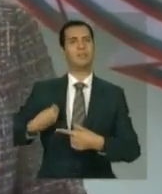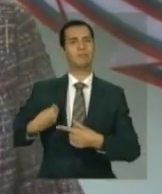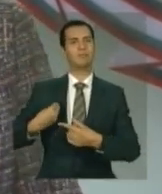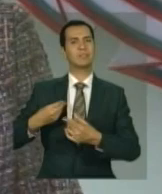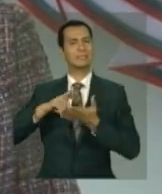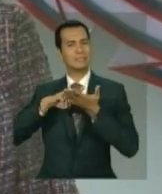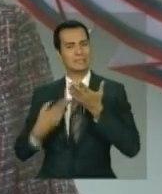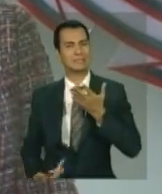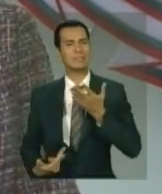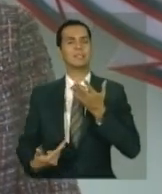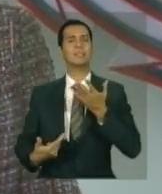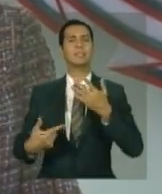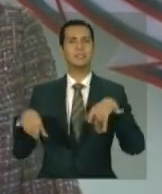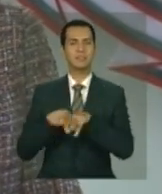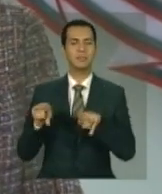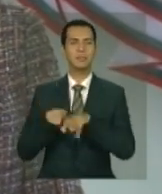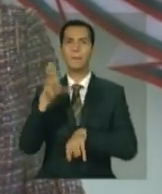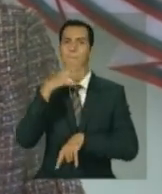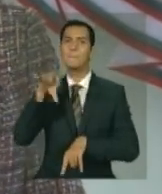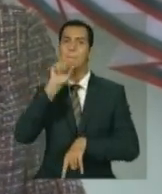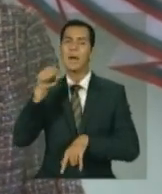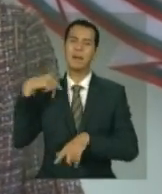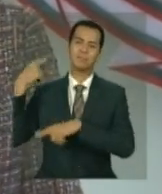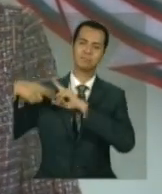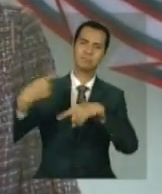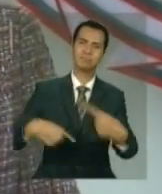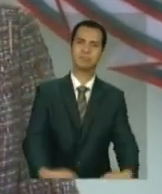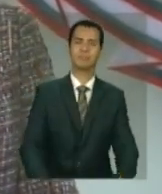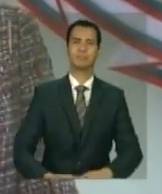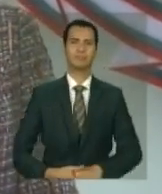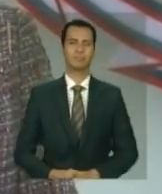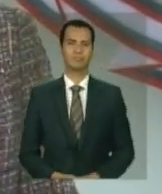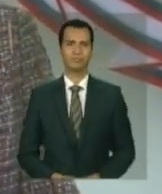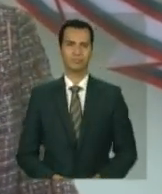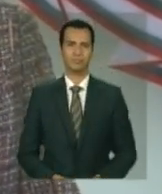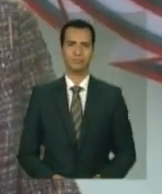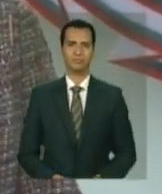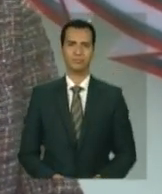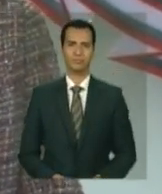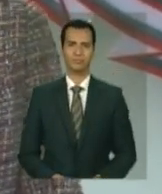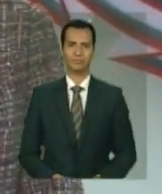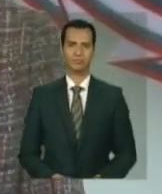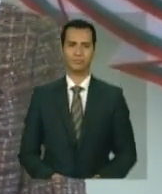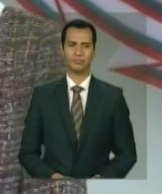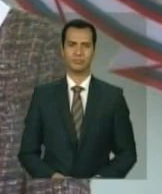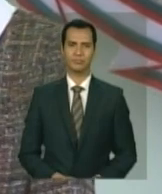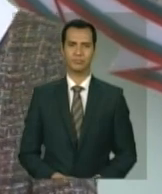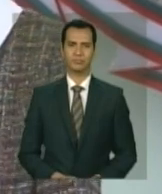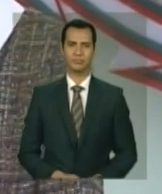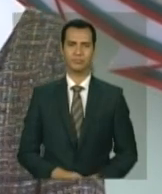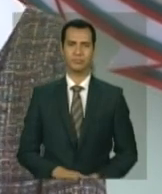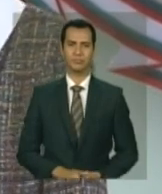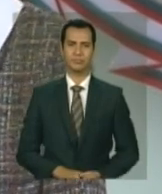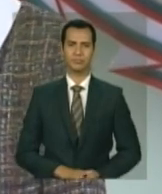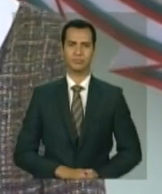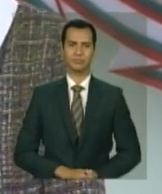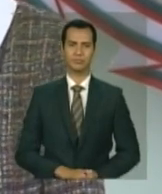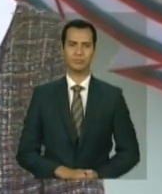pai. Estou muito feliz e emocionada por primeiro visitar a Bulgária, que é a cidade